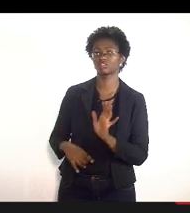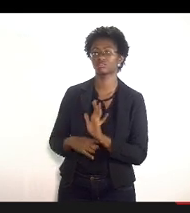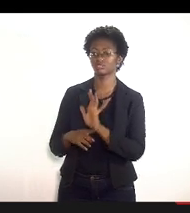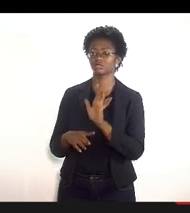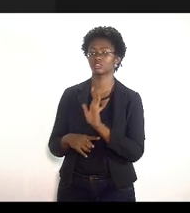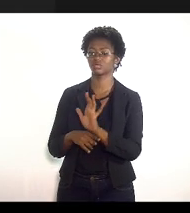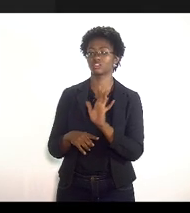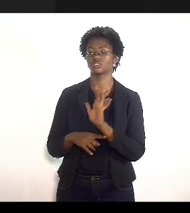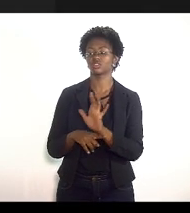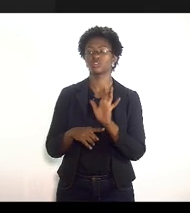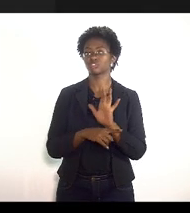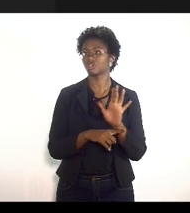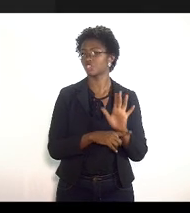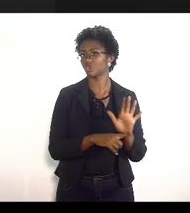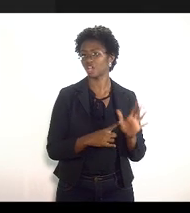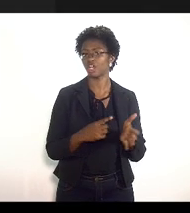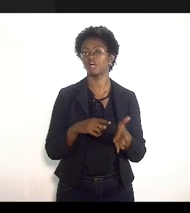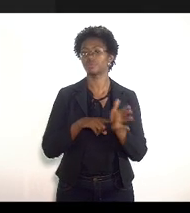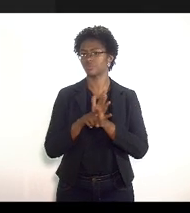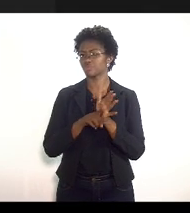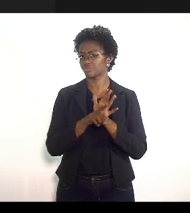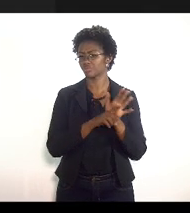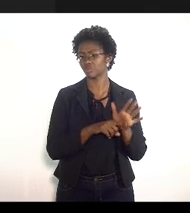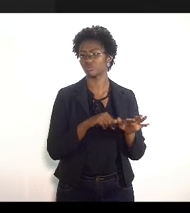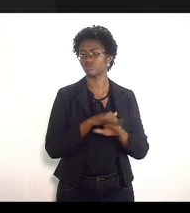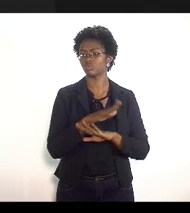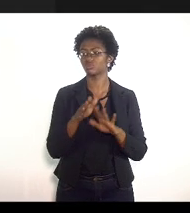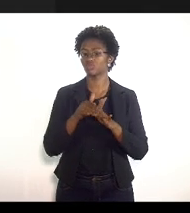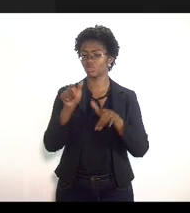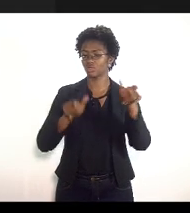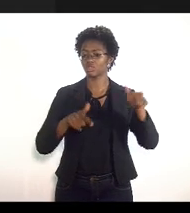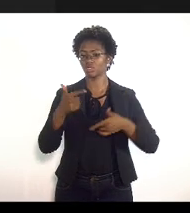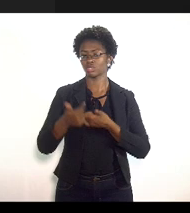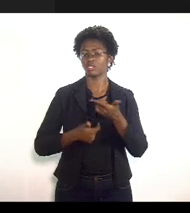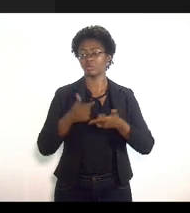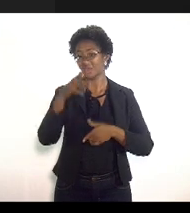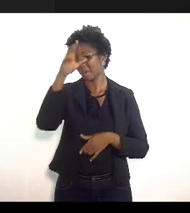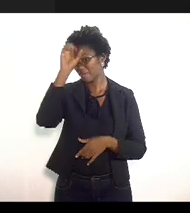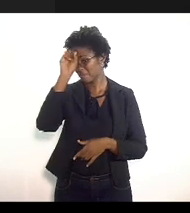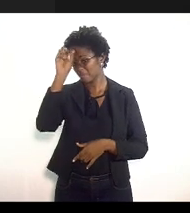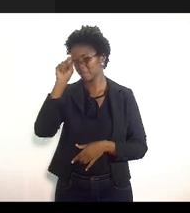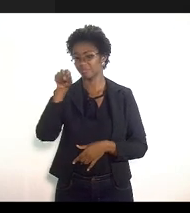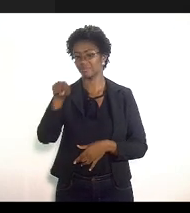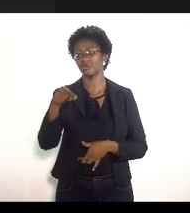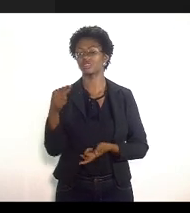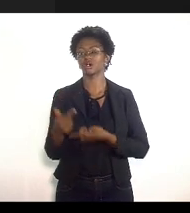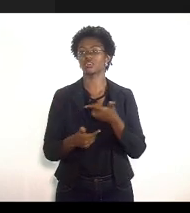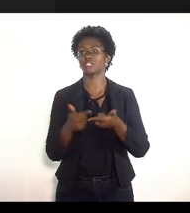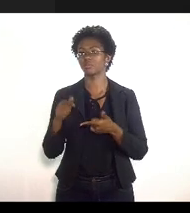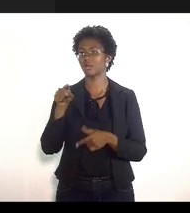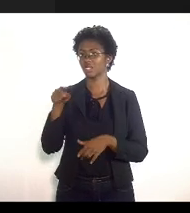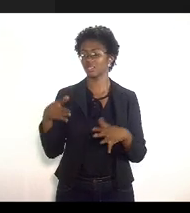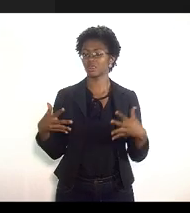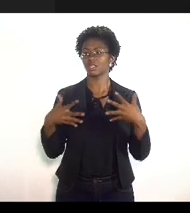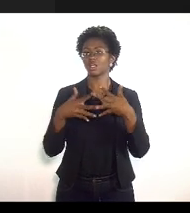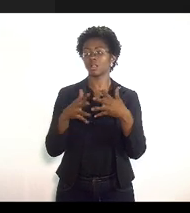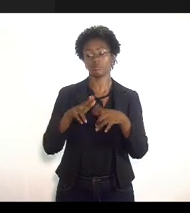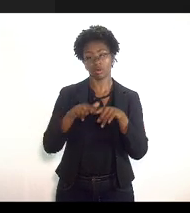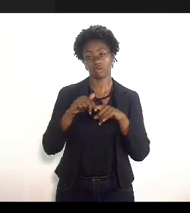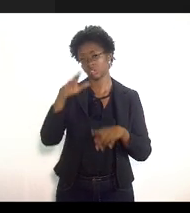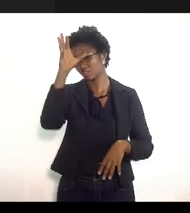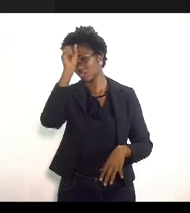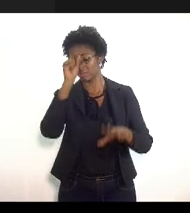de laboratório, enfim. Toda essa gama de trabalhadores que aprende a trabalhar nessa rede. Porque nós